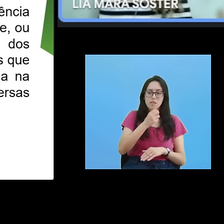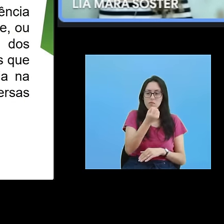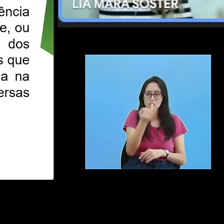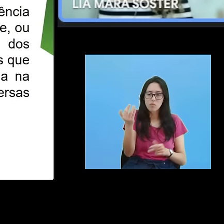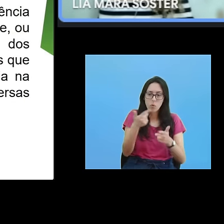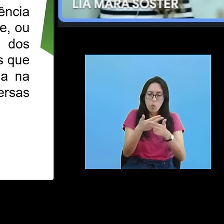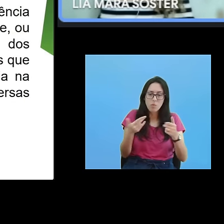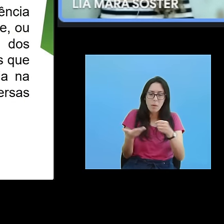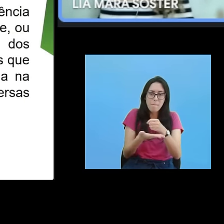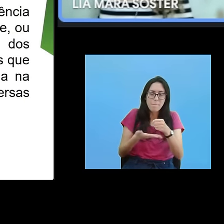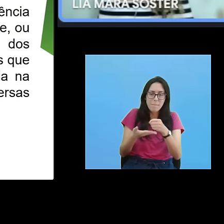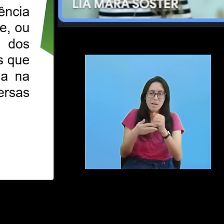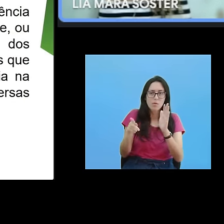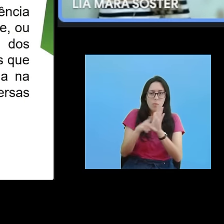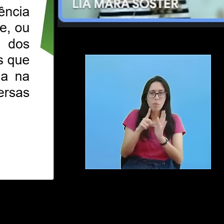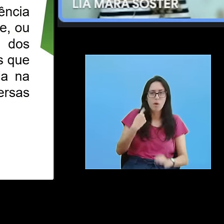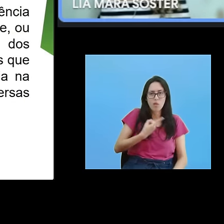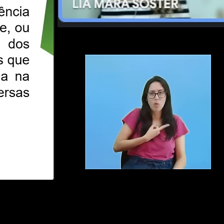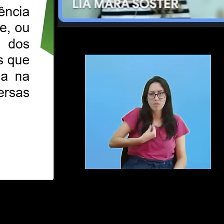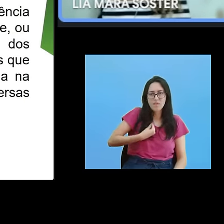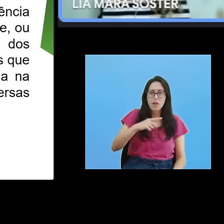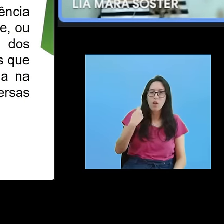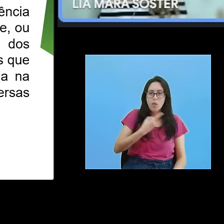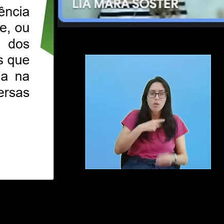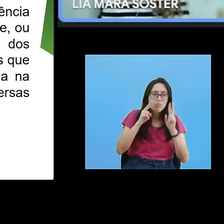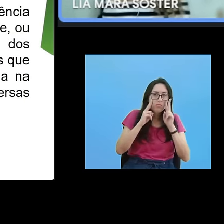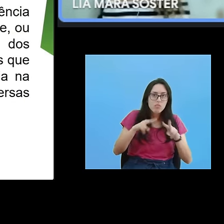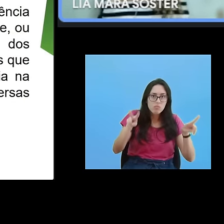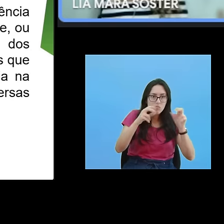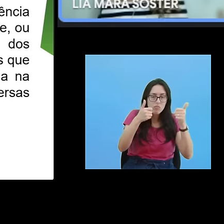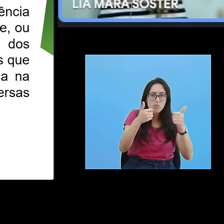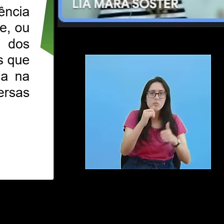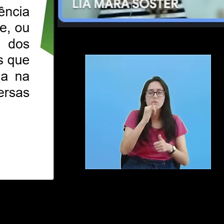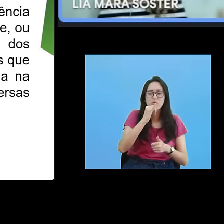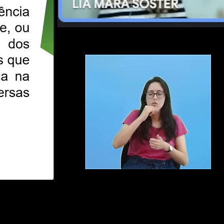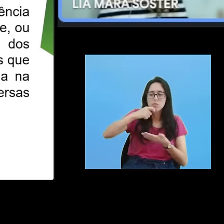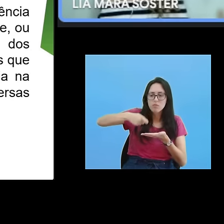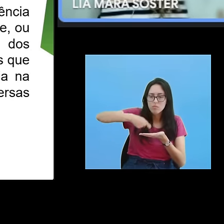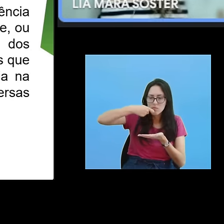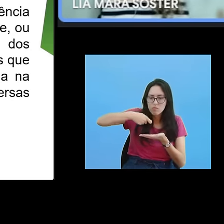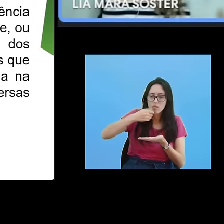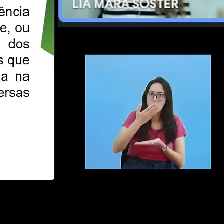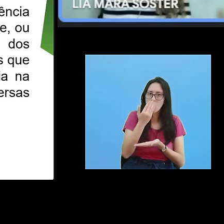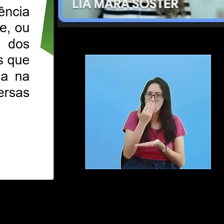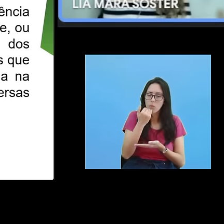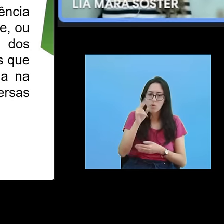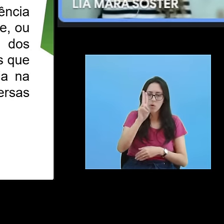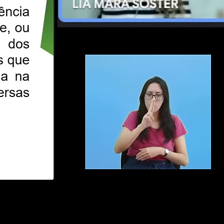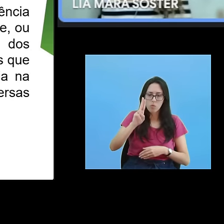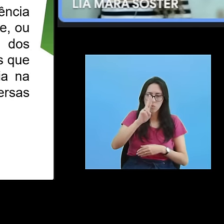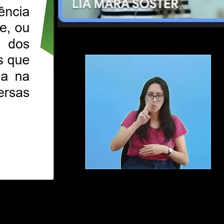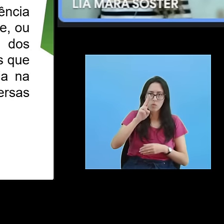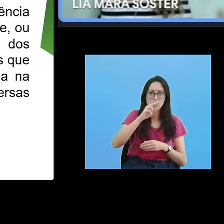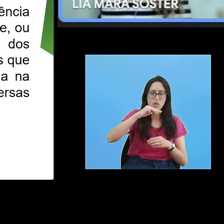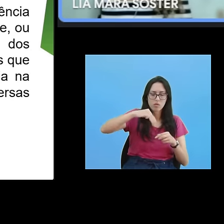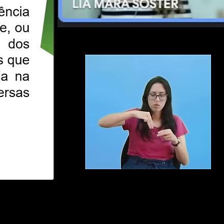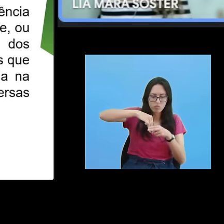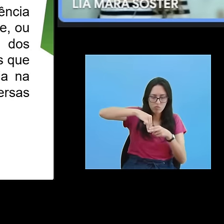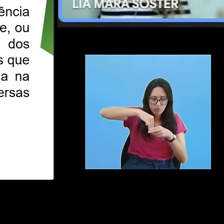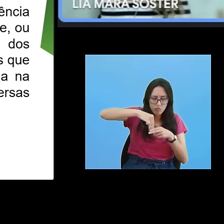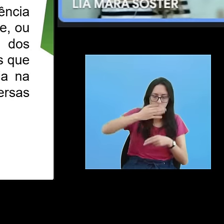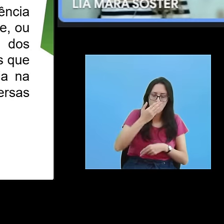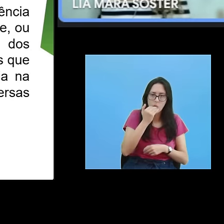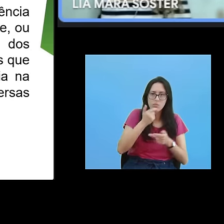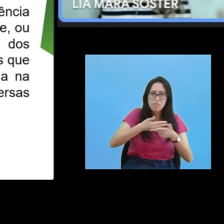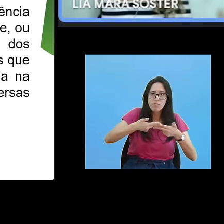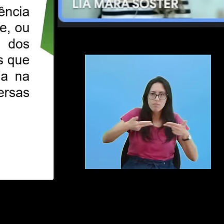nosso cotidiano, para nós que enxergamos, como o ato de se servir, se alimentar, usar talheres, todos esses